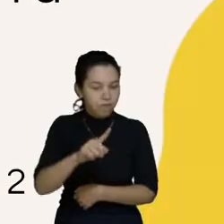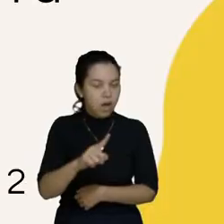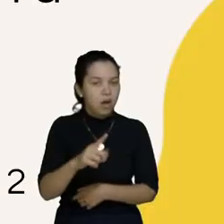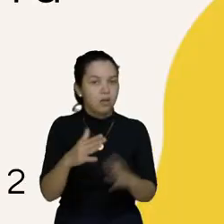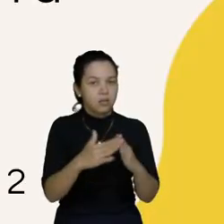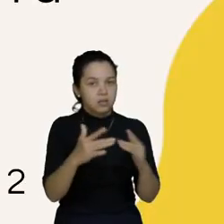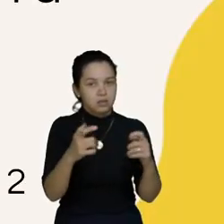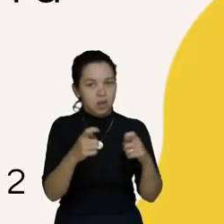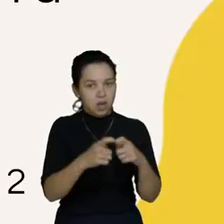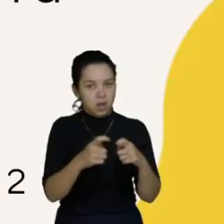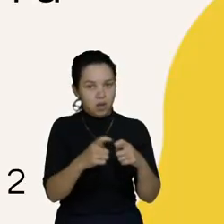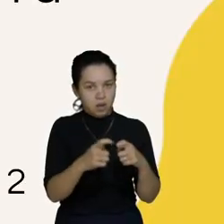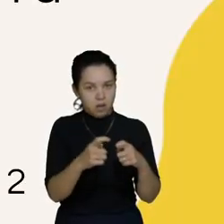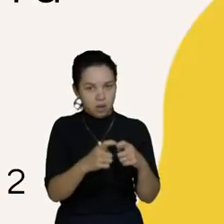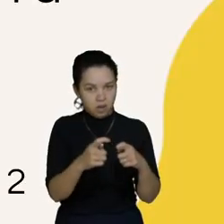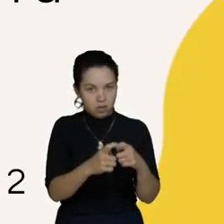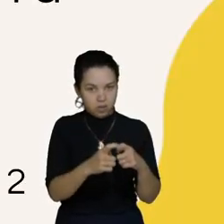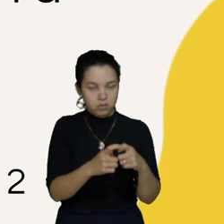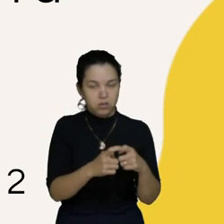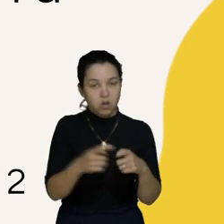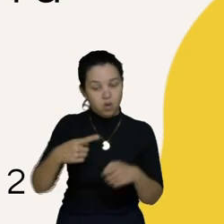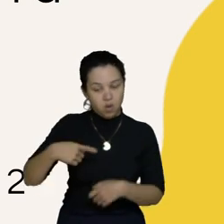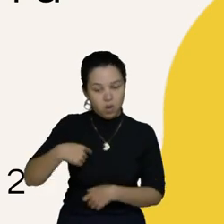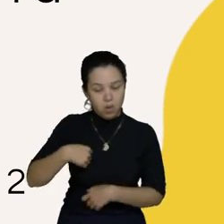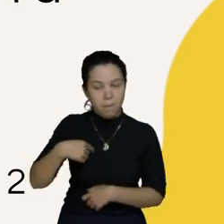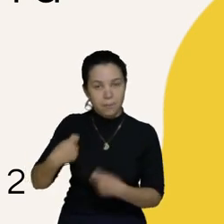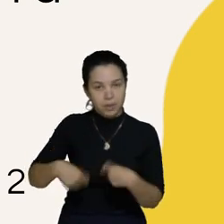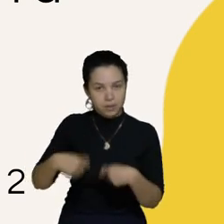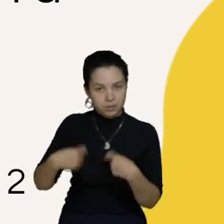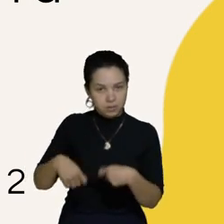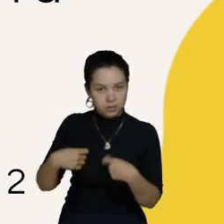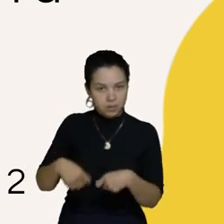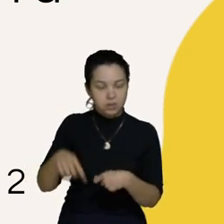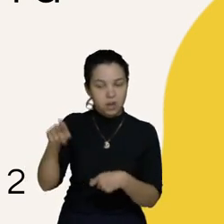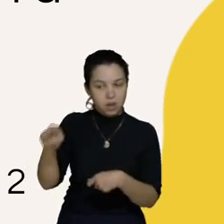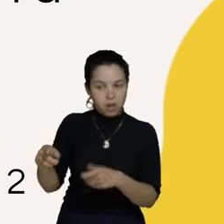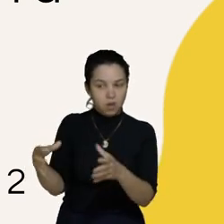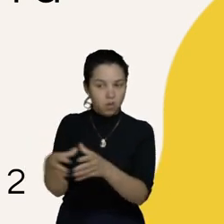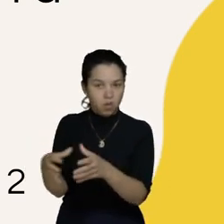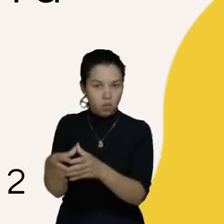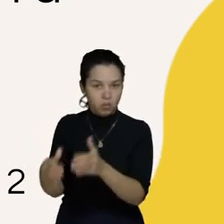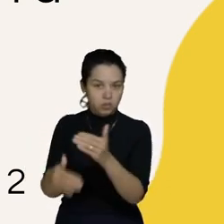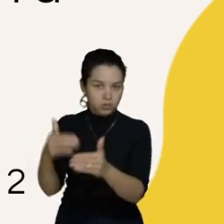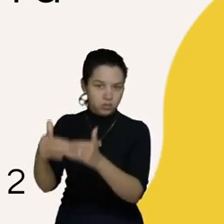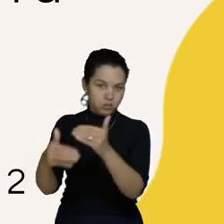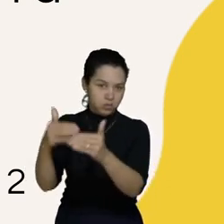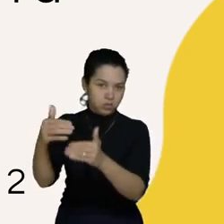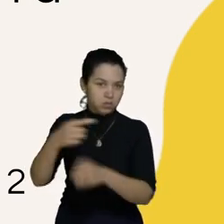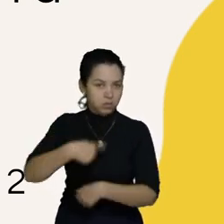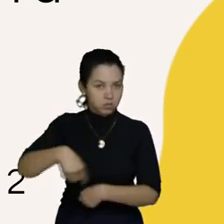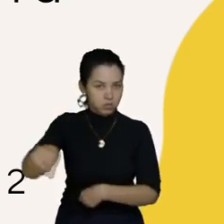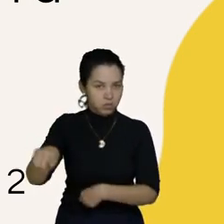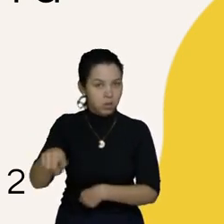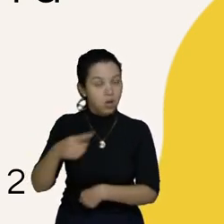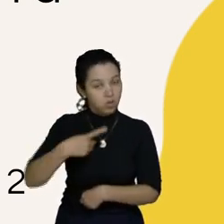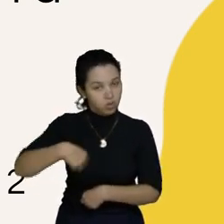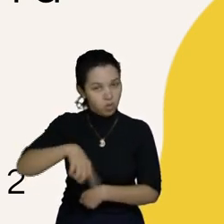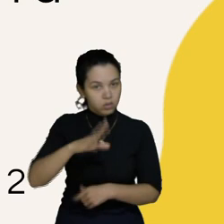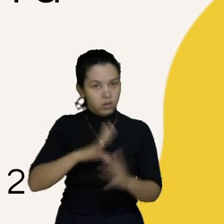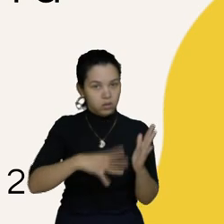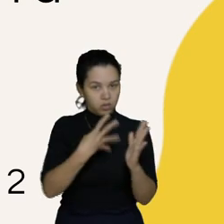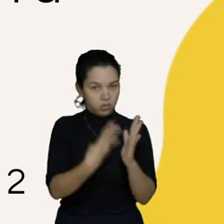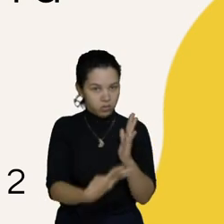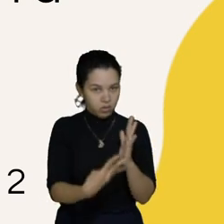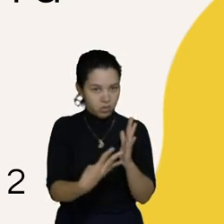assim nós precisamos encaminhar para o núcleo desenvolver a nossa agenda não se chama núcleo desenvolver a nossa